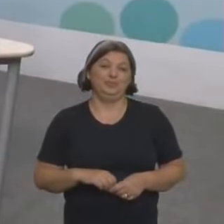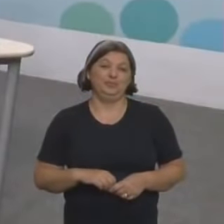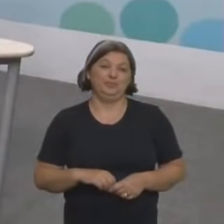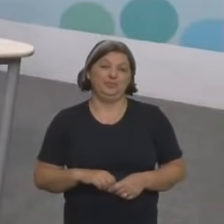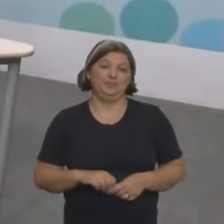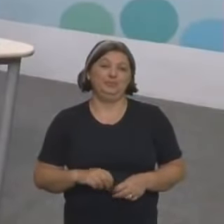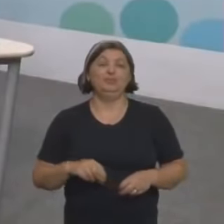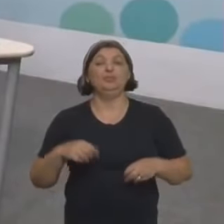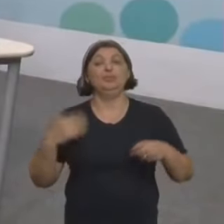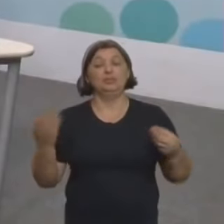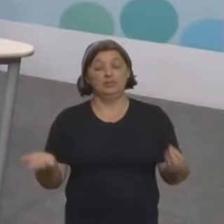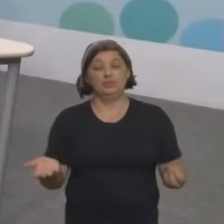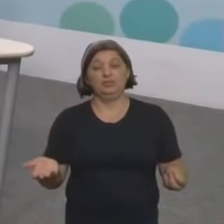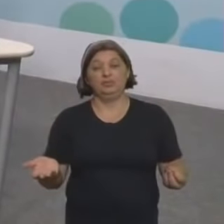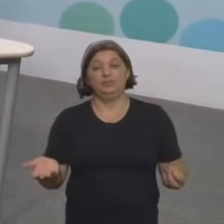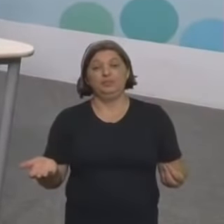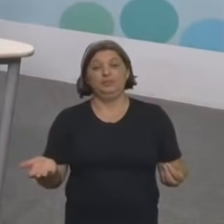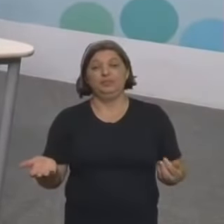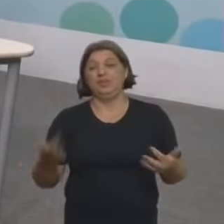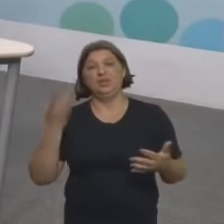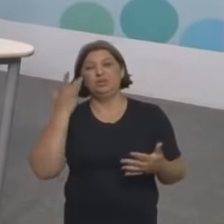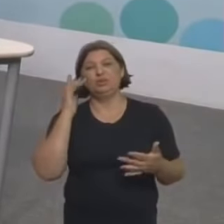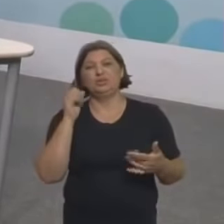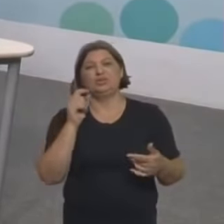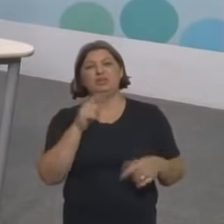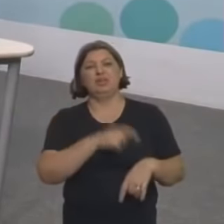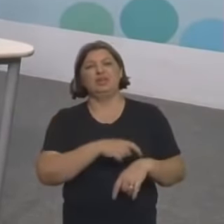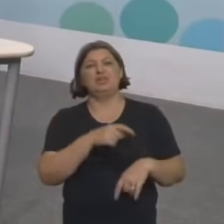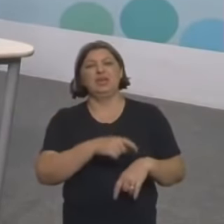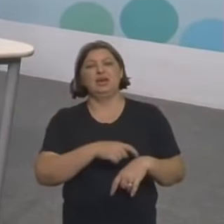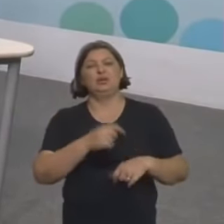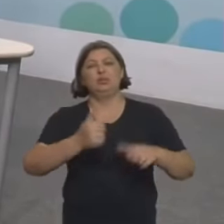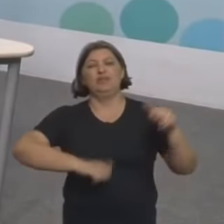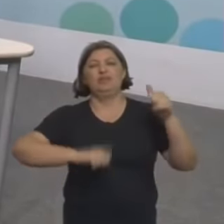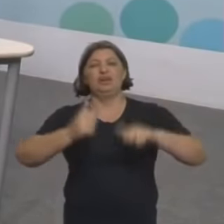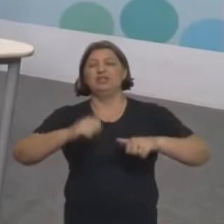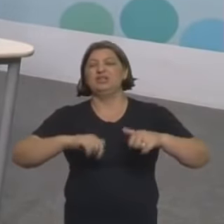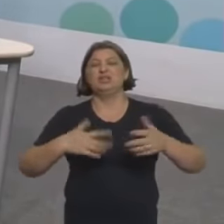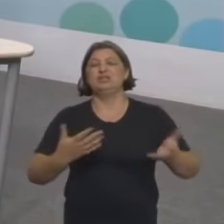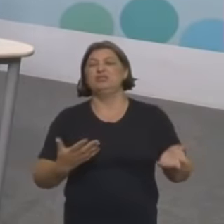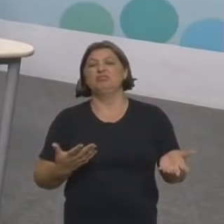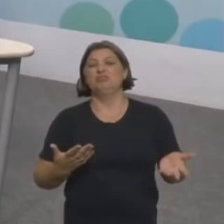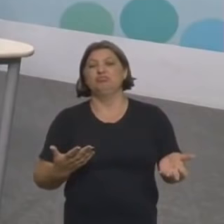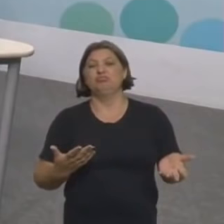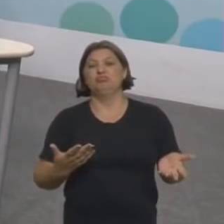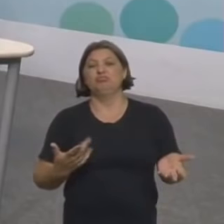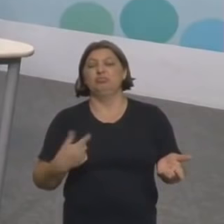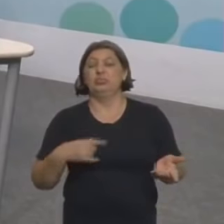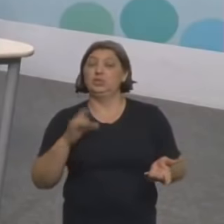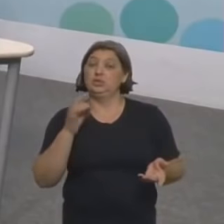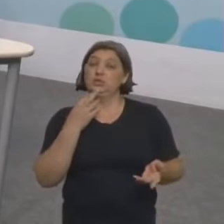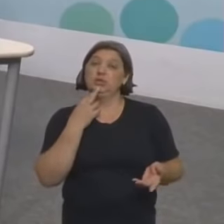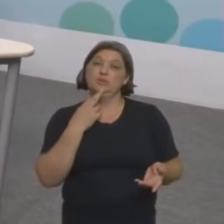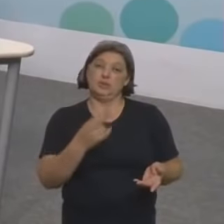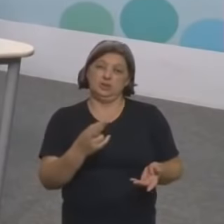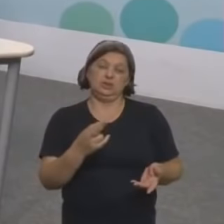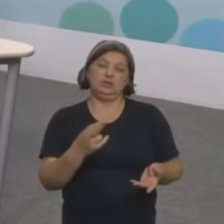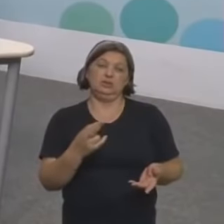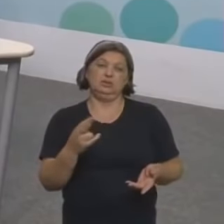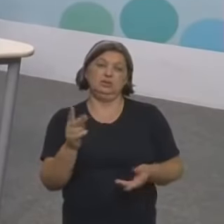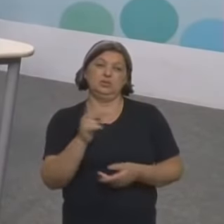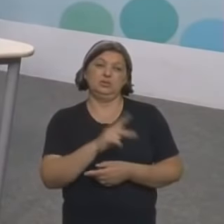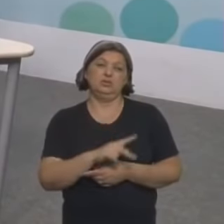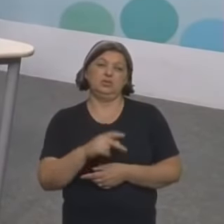Bom, gente, não sei nem se dá tempo da gente fazer a nossa avaliação, enfim, Mas deixa eu só responder aqui a professora Elizabeth, que ela